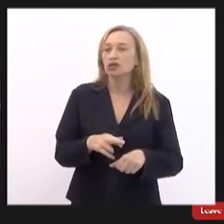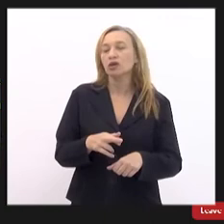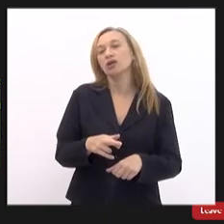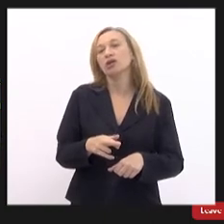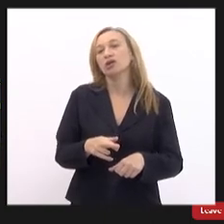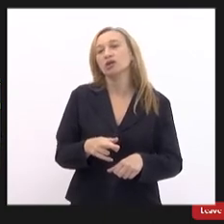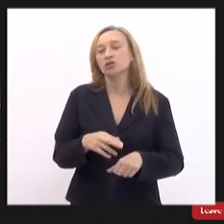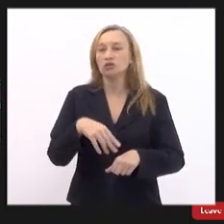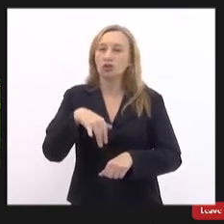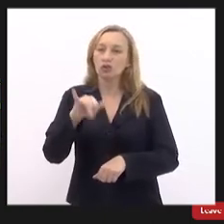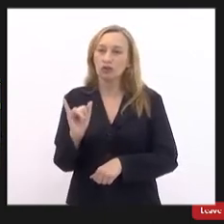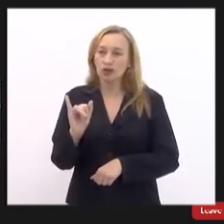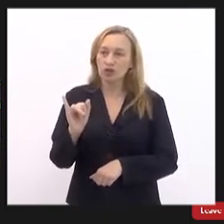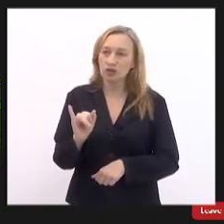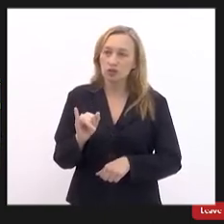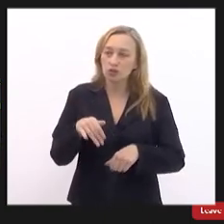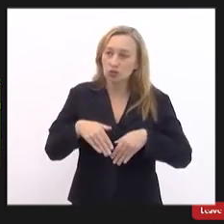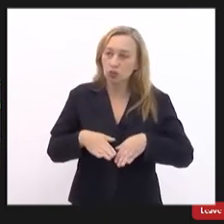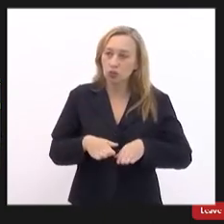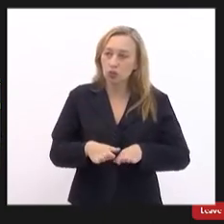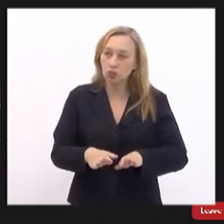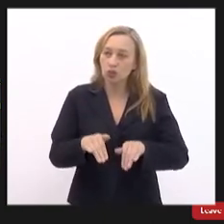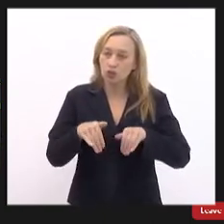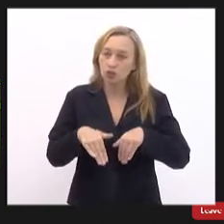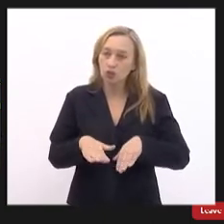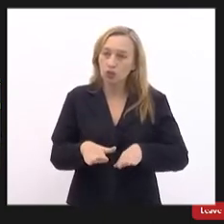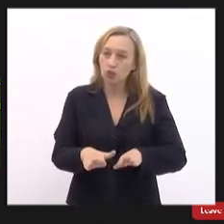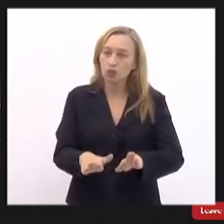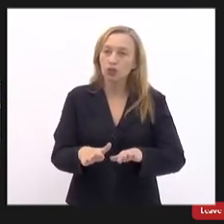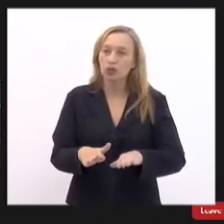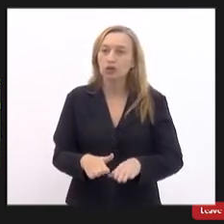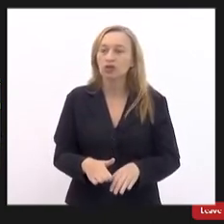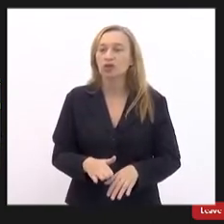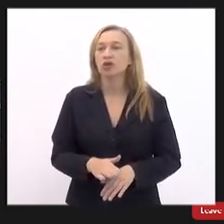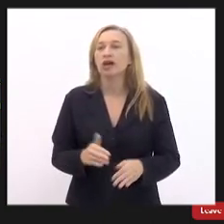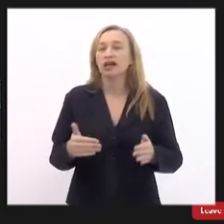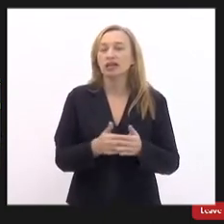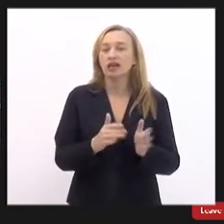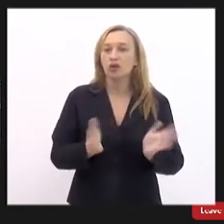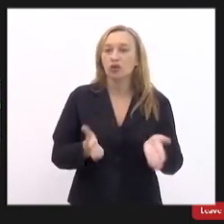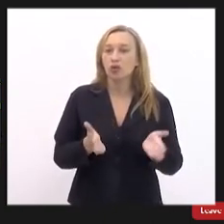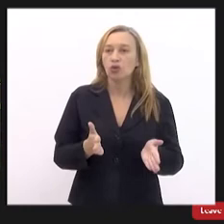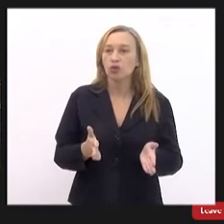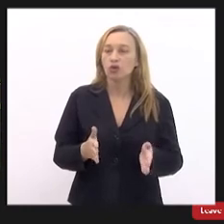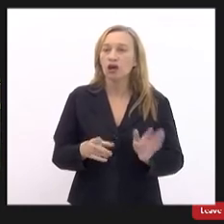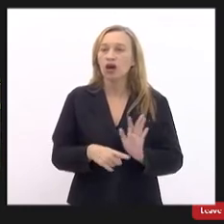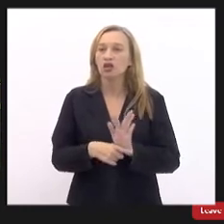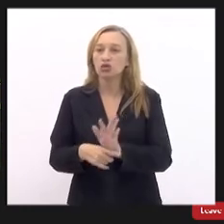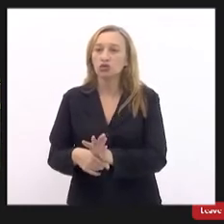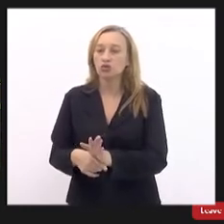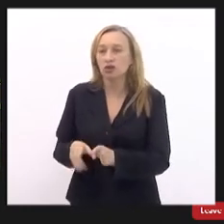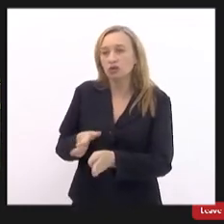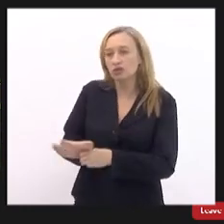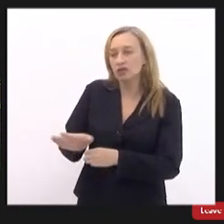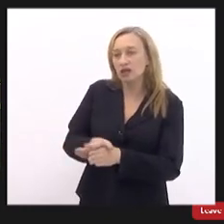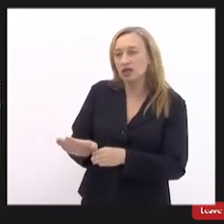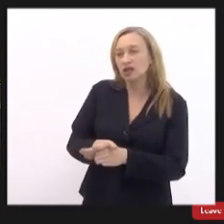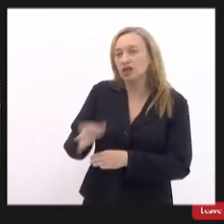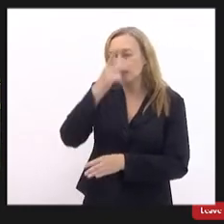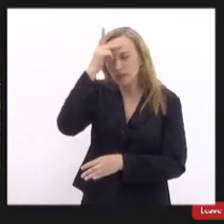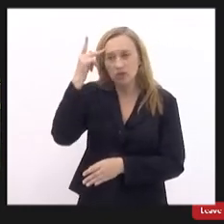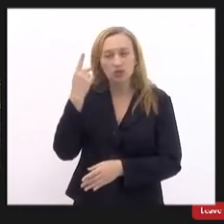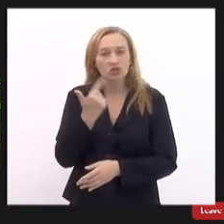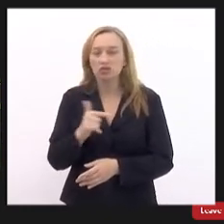que arregaçou as mangas e fez, e até hoje está fazendo, auxiliando aquele que não teve nenhum tipo de